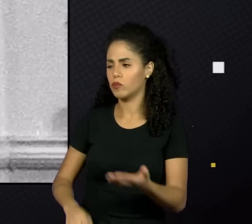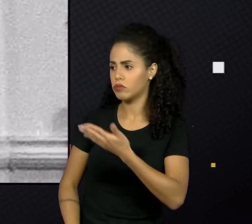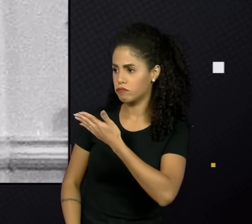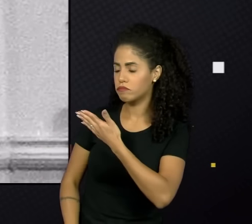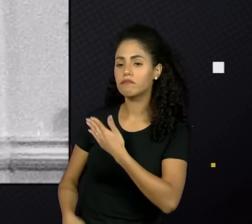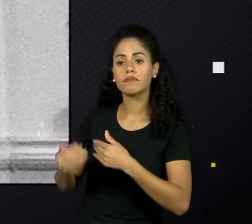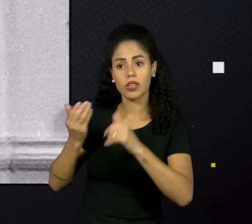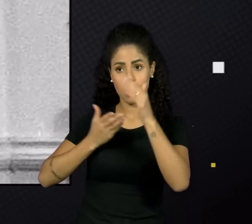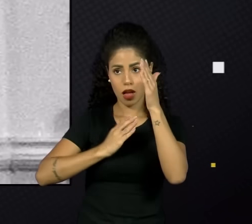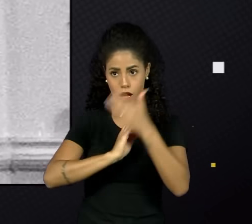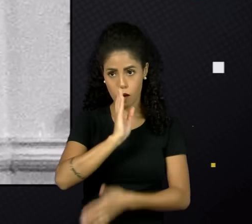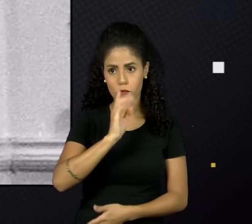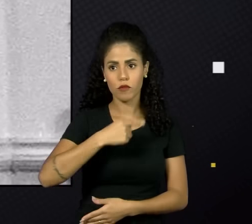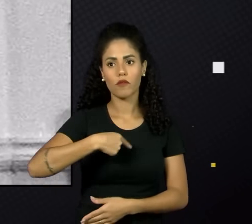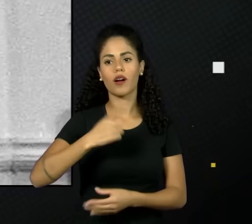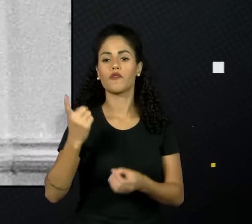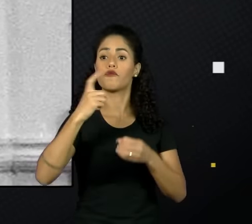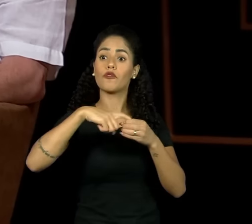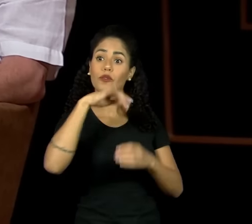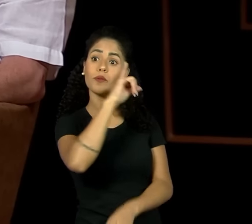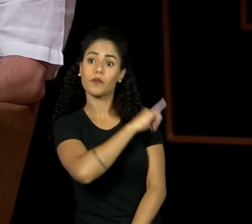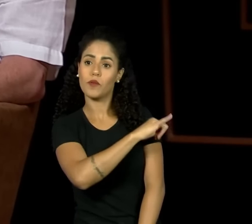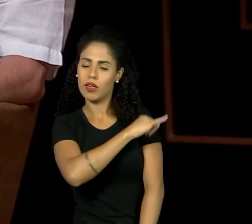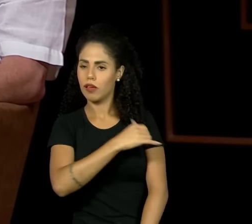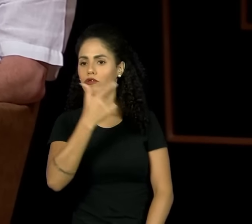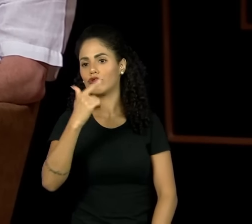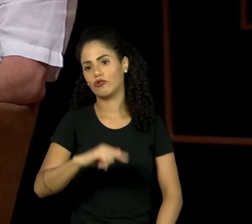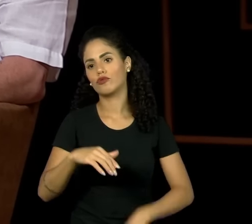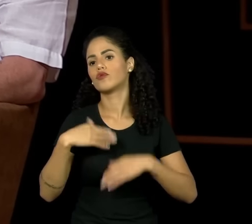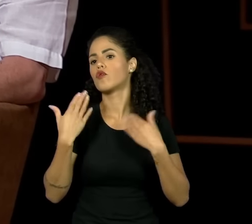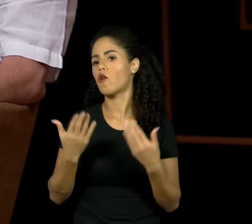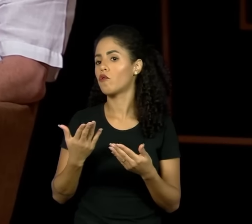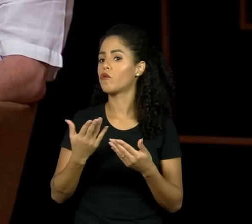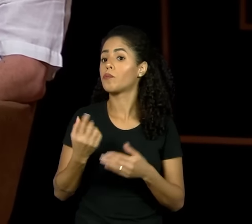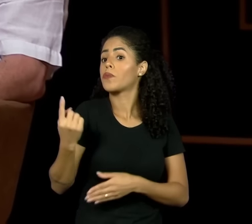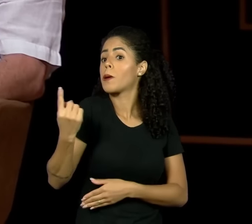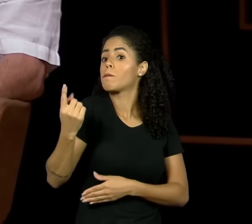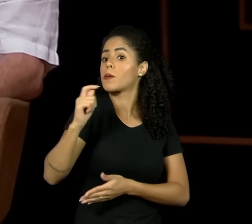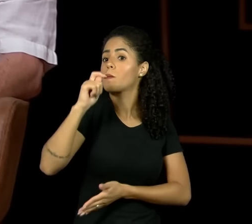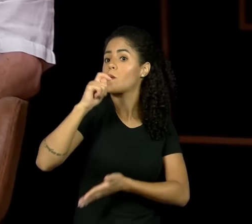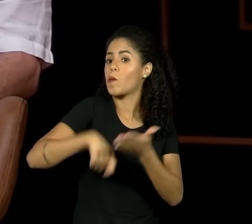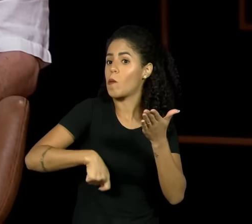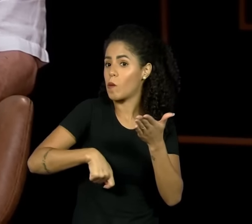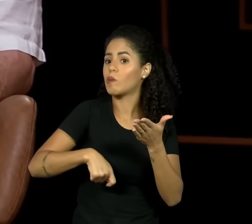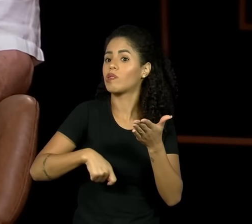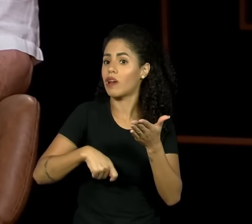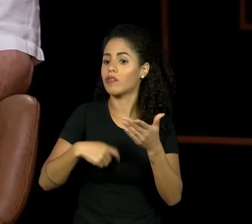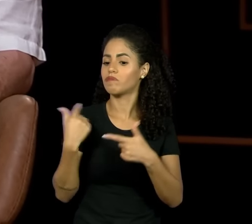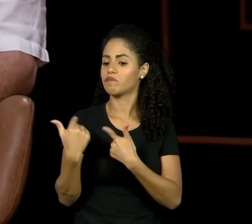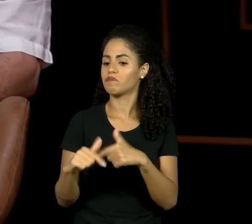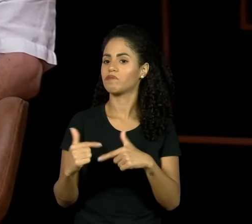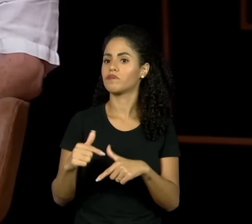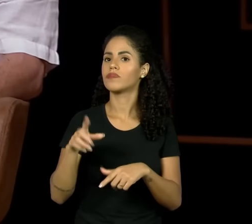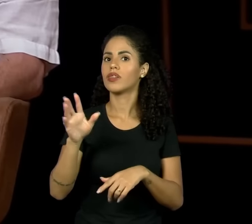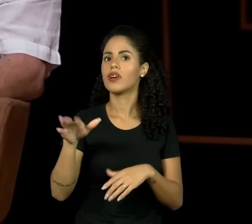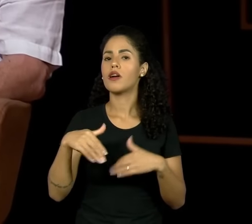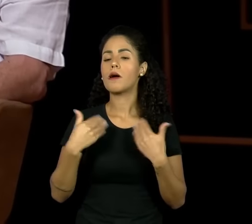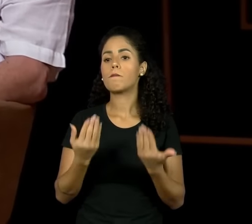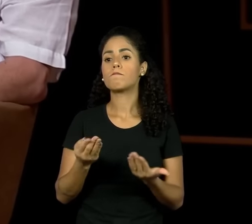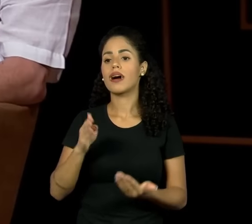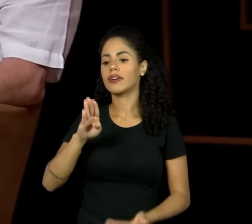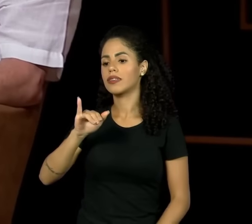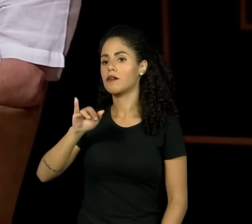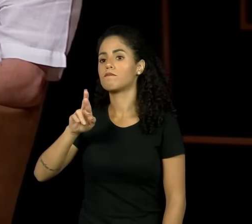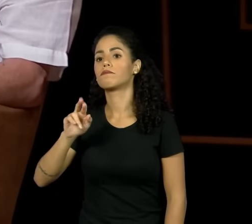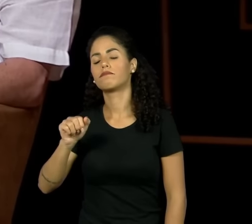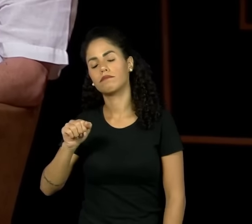e E aí eu fui pro Rio e aí enfim Acabei fechando meu primeiro contrato mas Abri é que fez